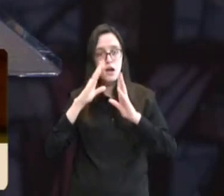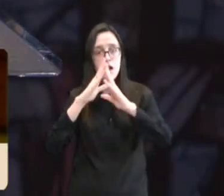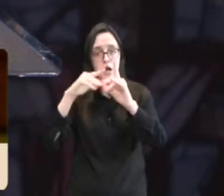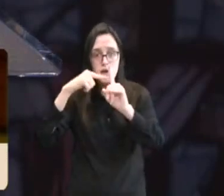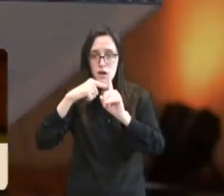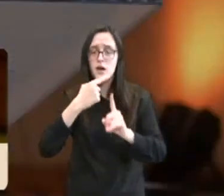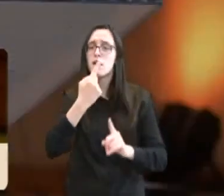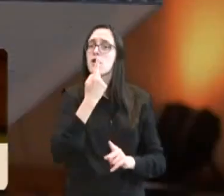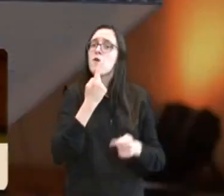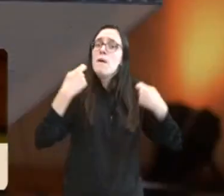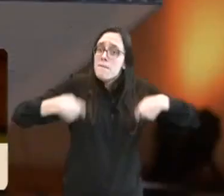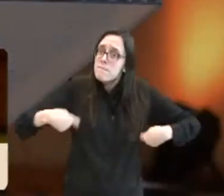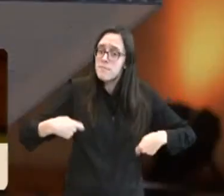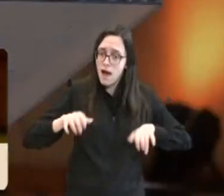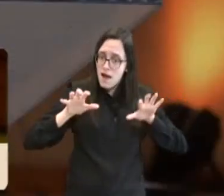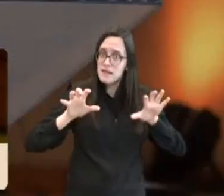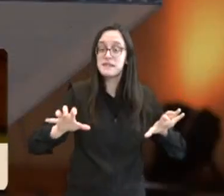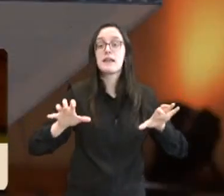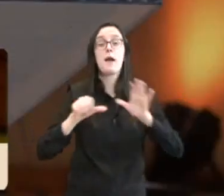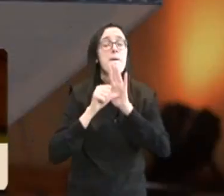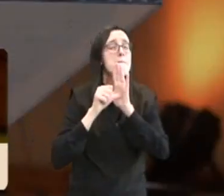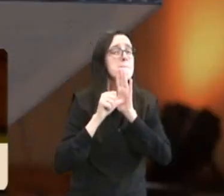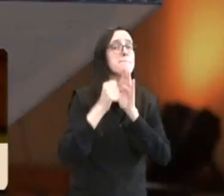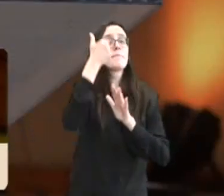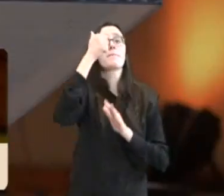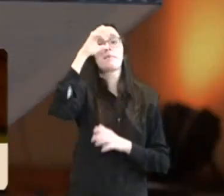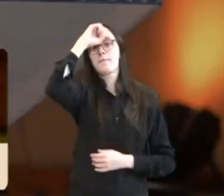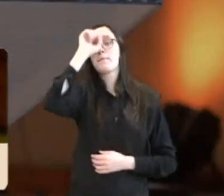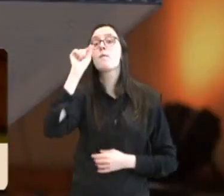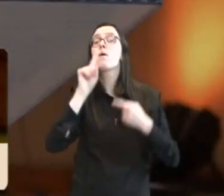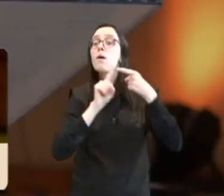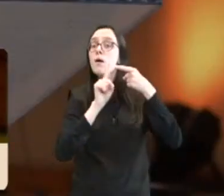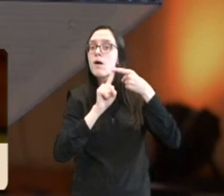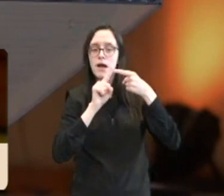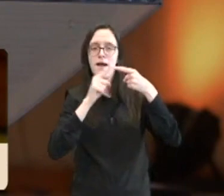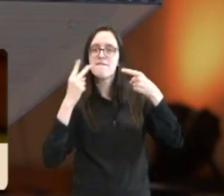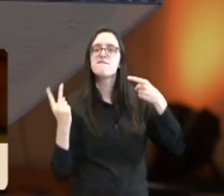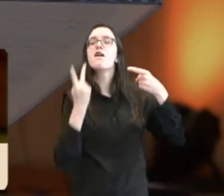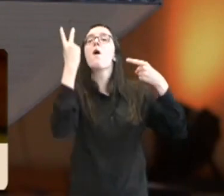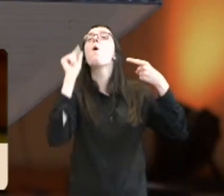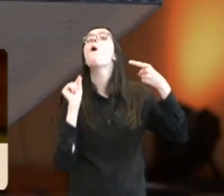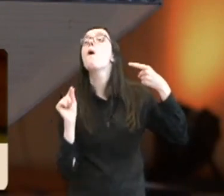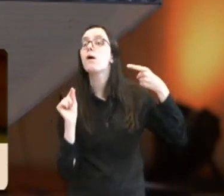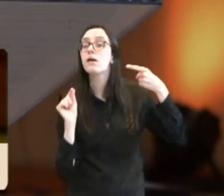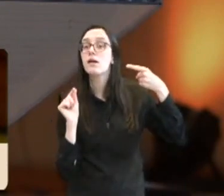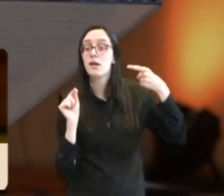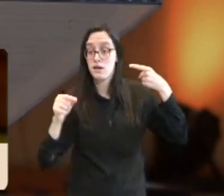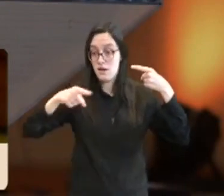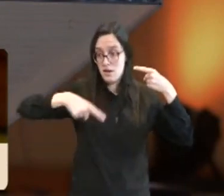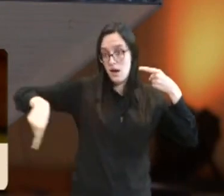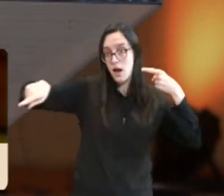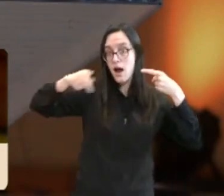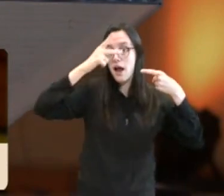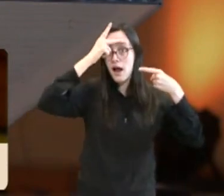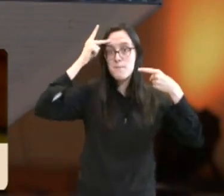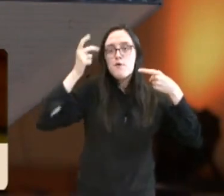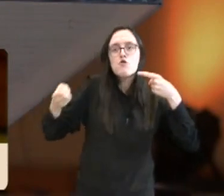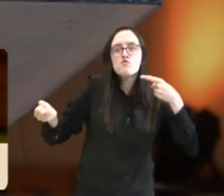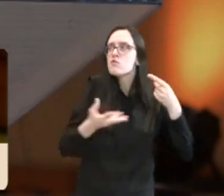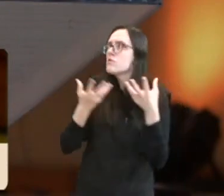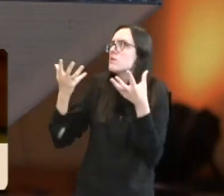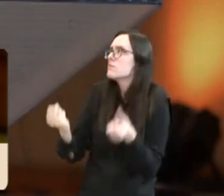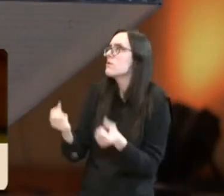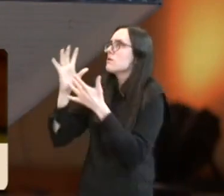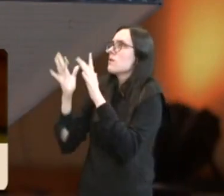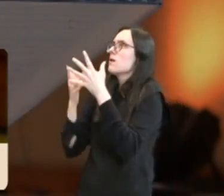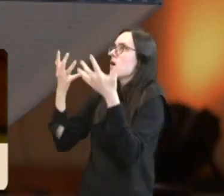ser. E essa primeira característica, ou virtude, é que os novos